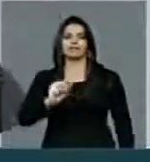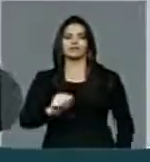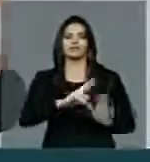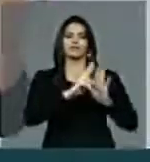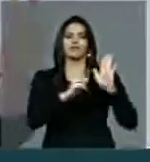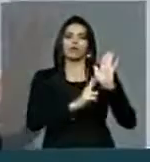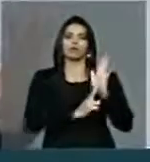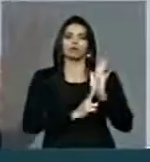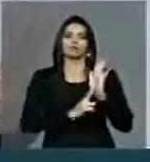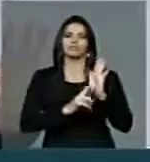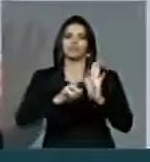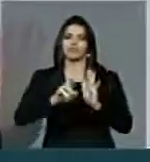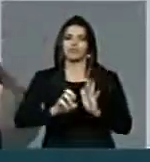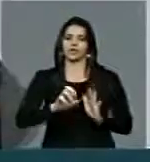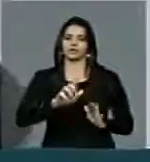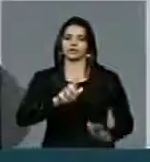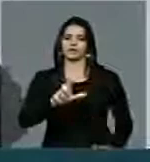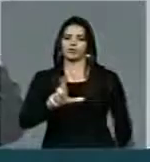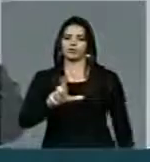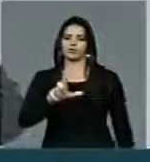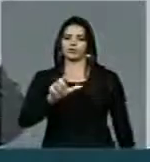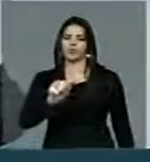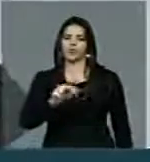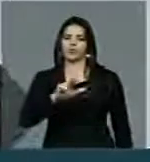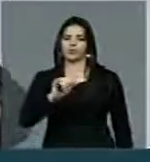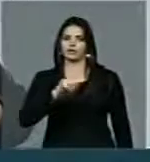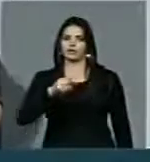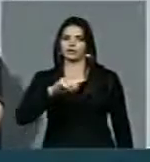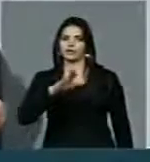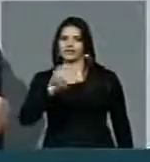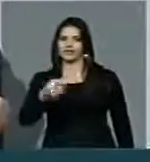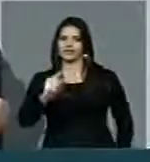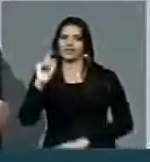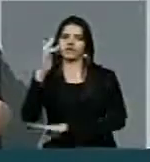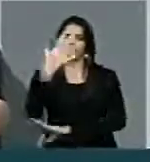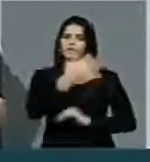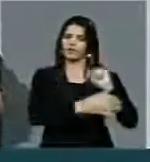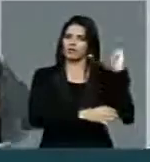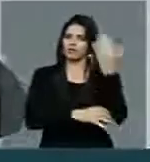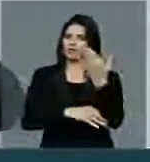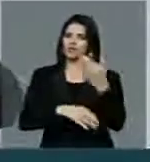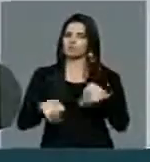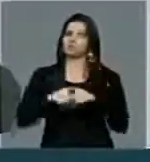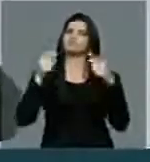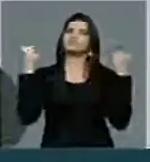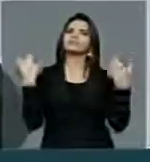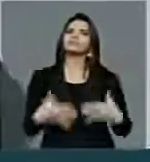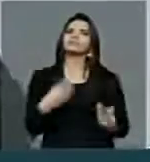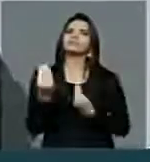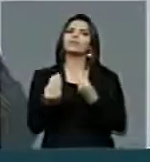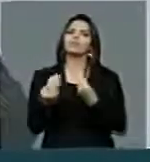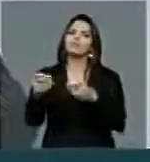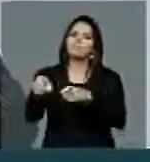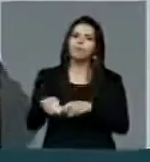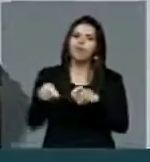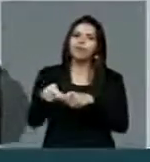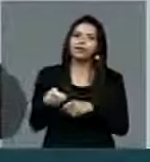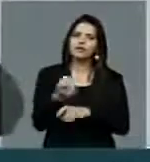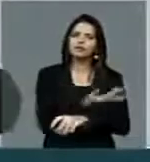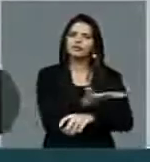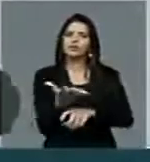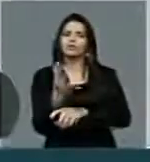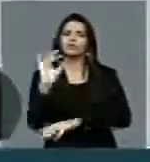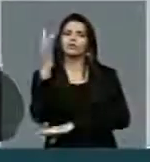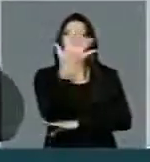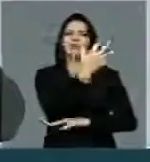essa fotografia que é necessária, nós estamos falando também de manejos da área florestal, os